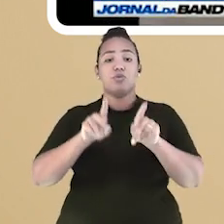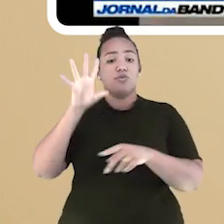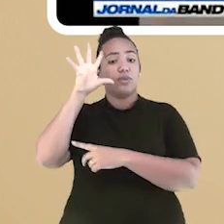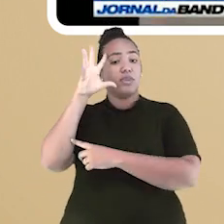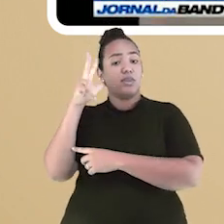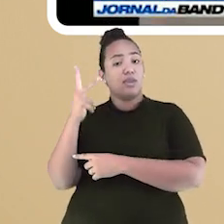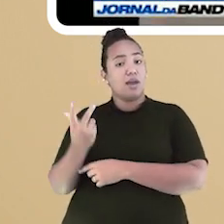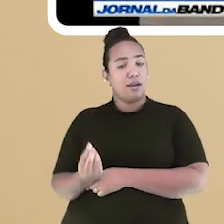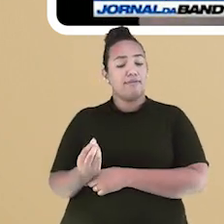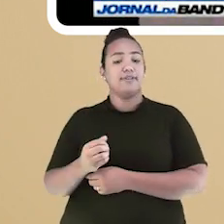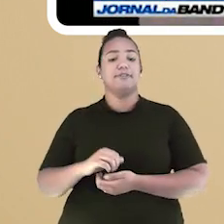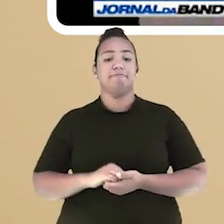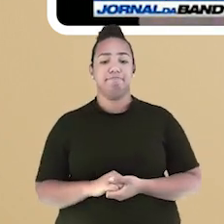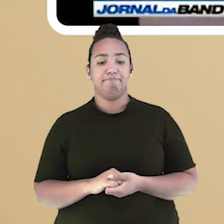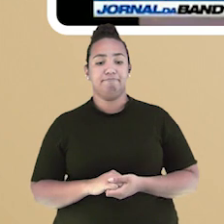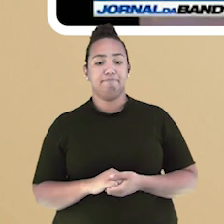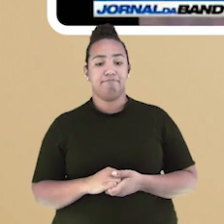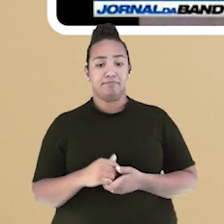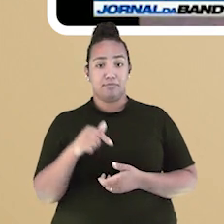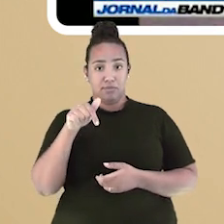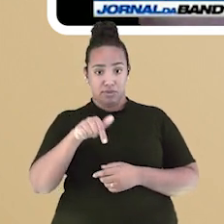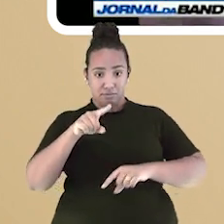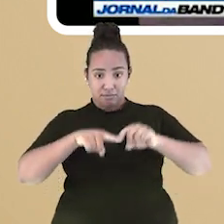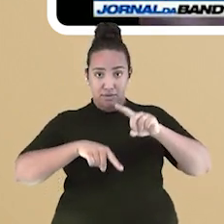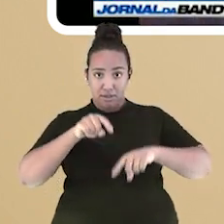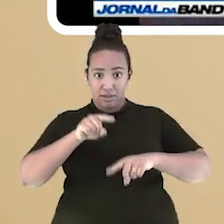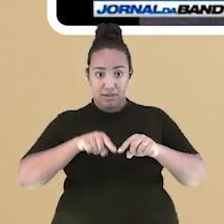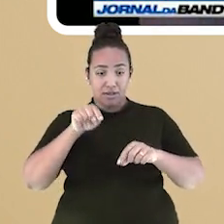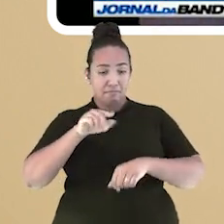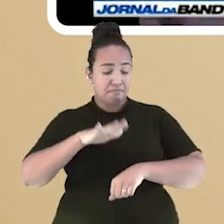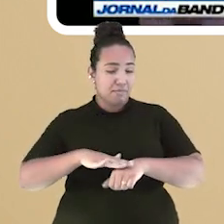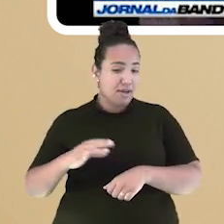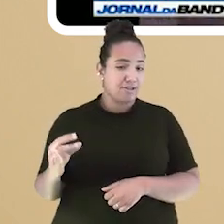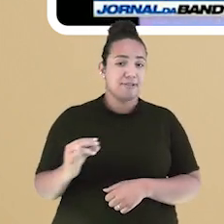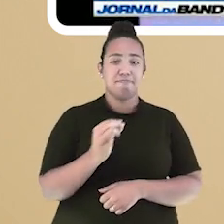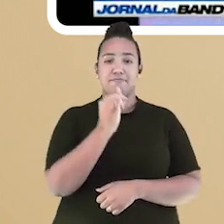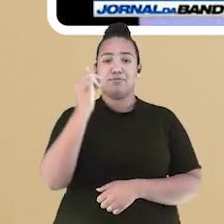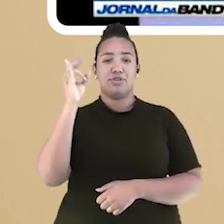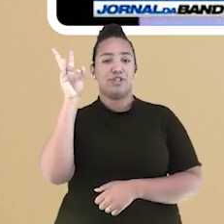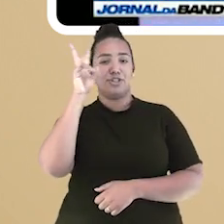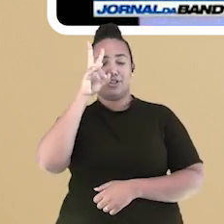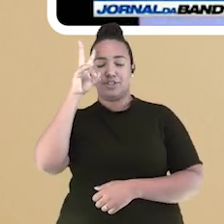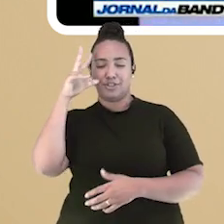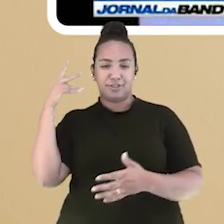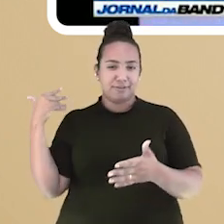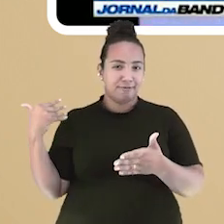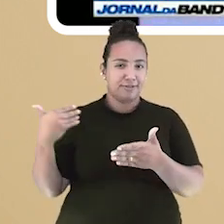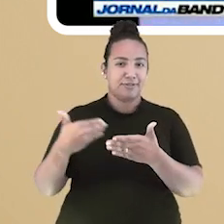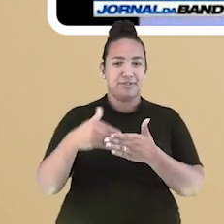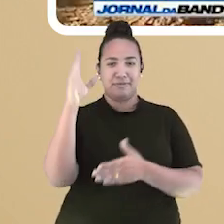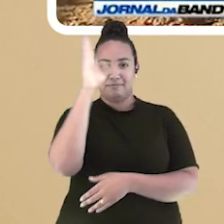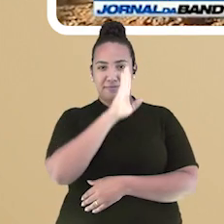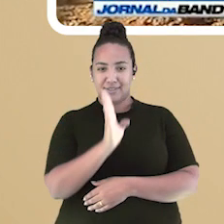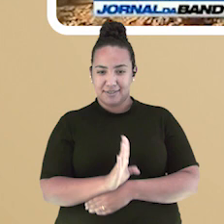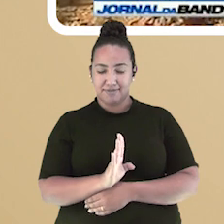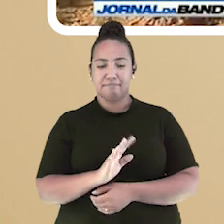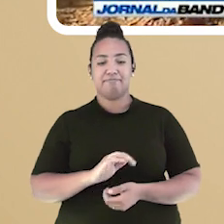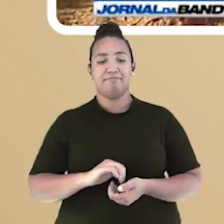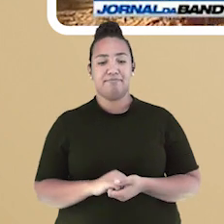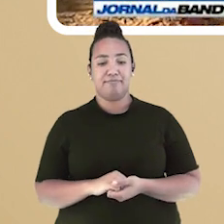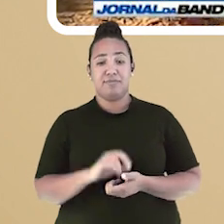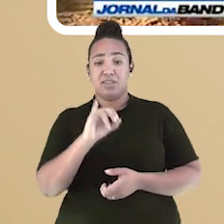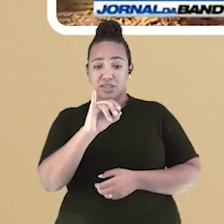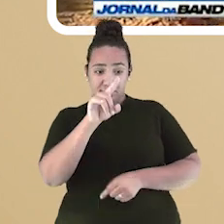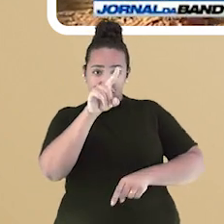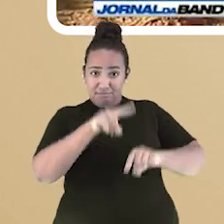África e da Oceania. A peça era considerada uma das mais importantes da história natural do Brasil. A possível